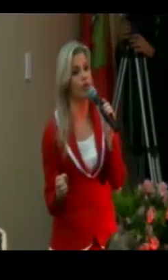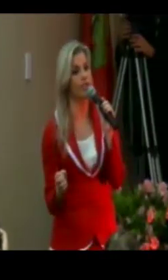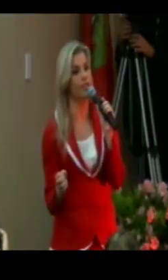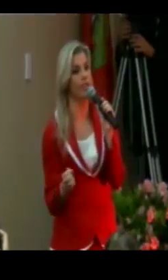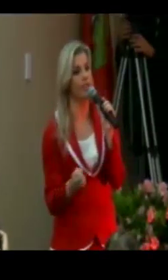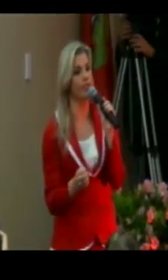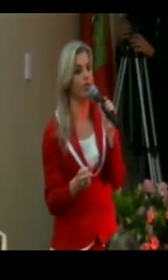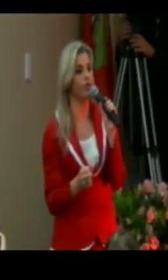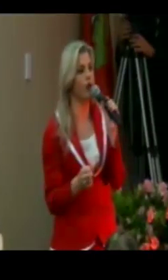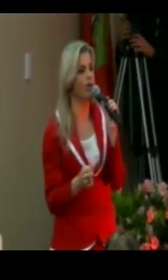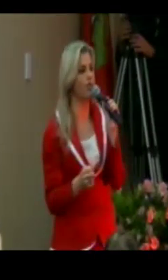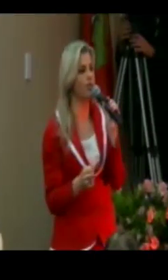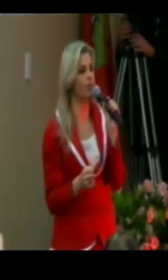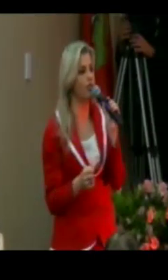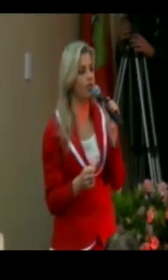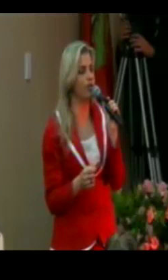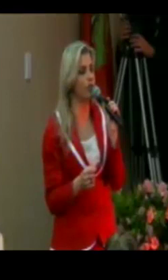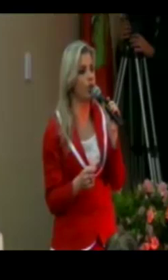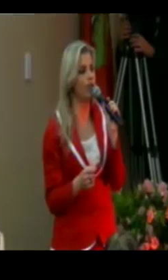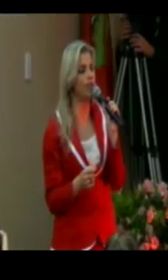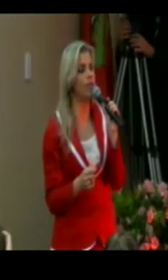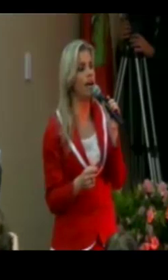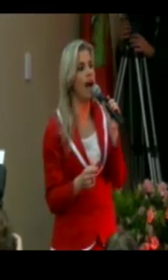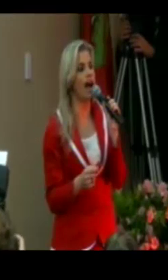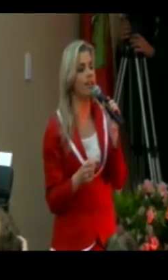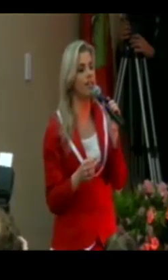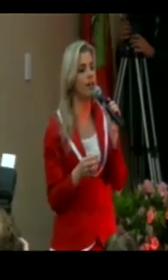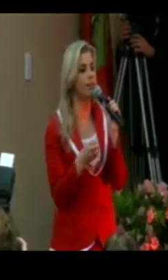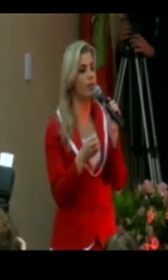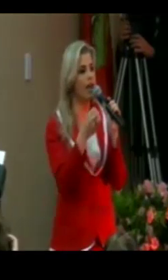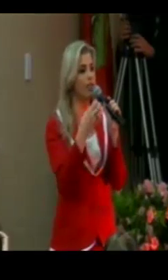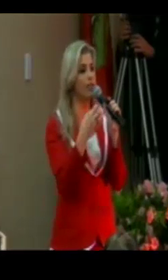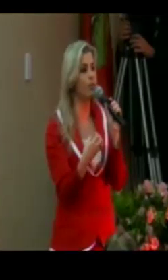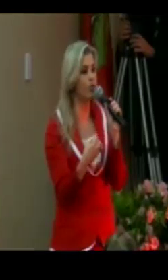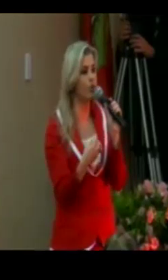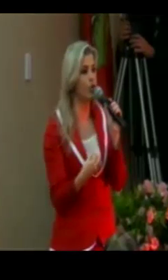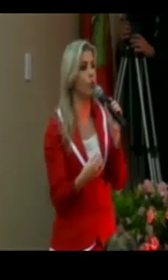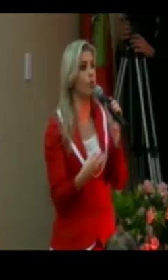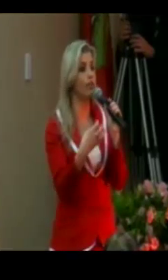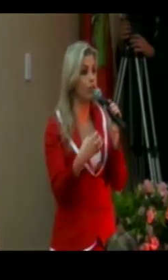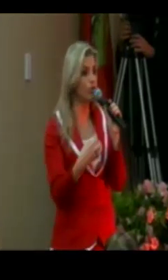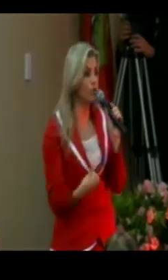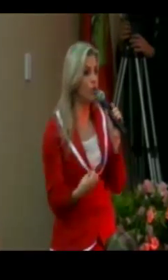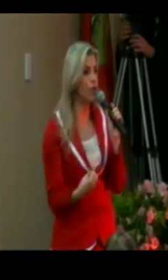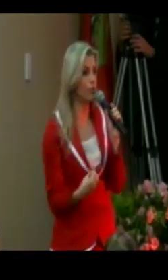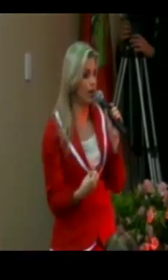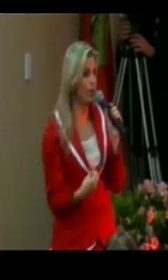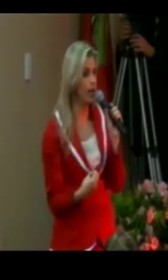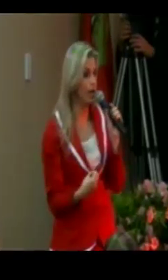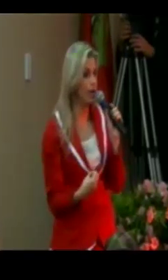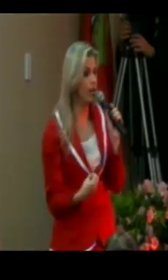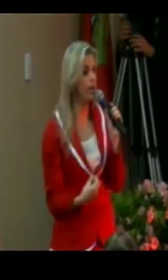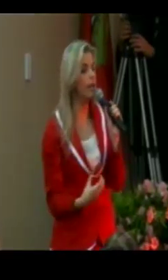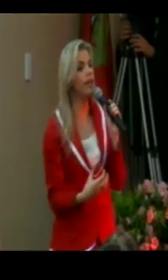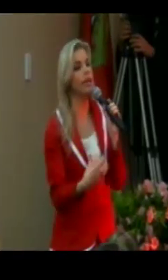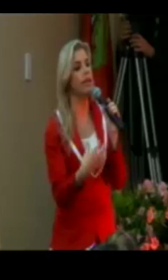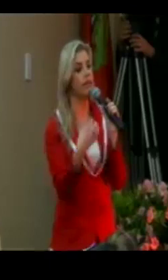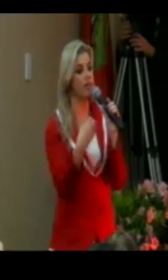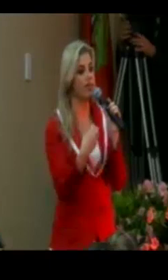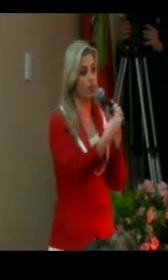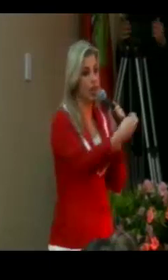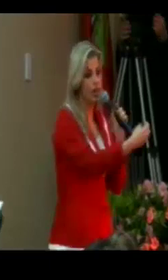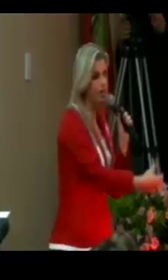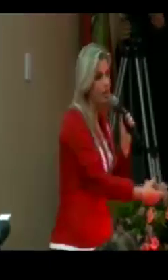praticamente custo zero para a gente fornecer esse curso de capacitação para os servidores. A questão, né? Nós temos hoje uma resolução que foi aprovada